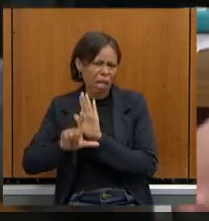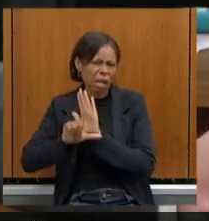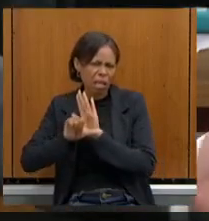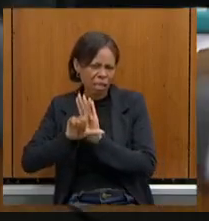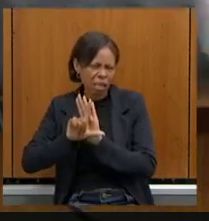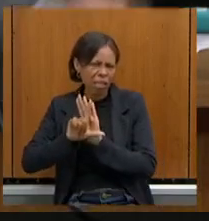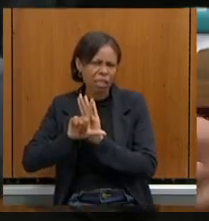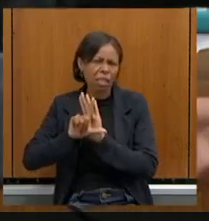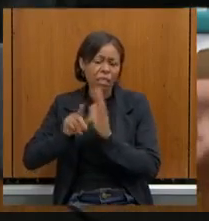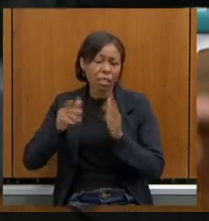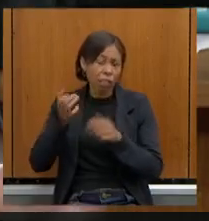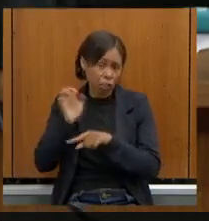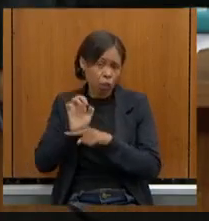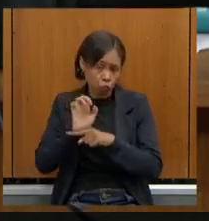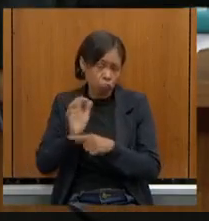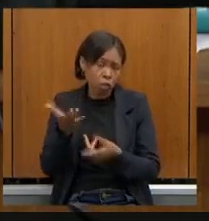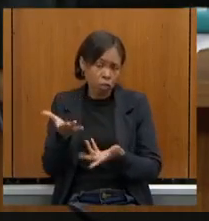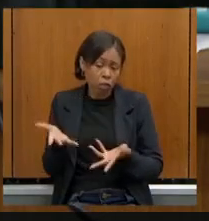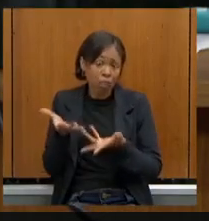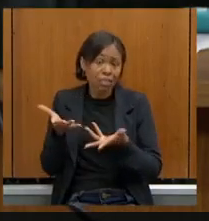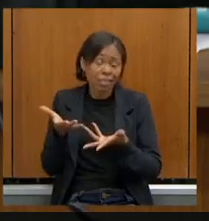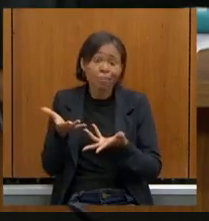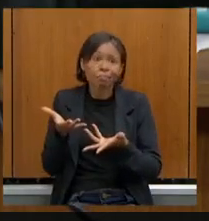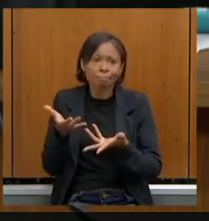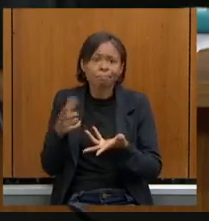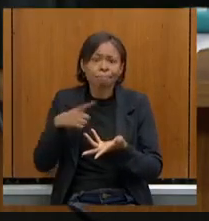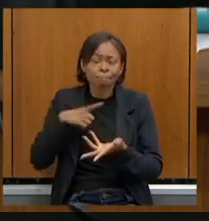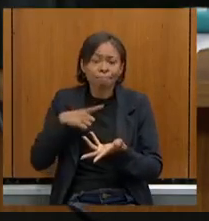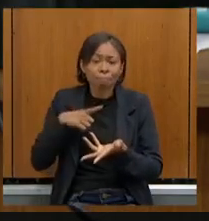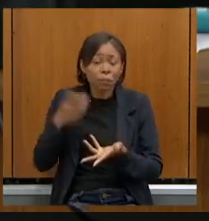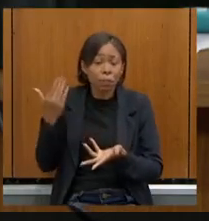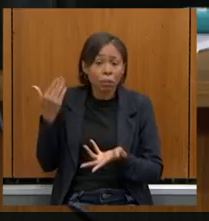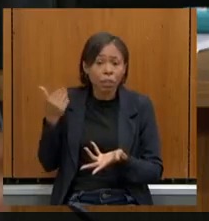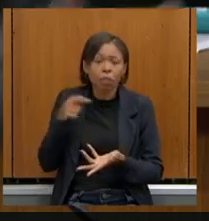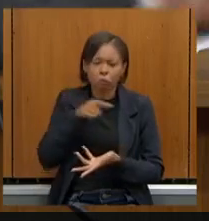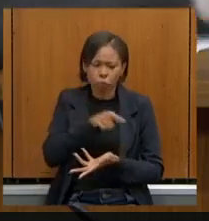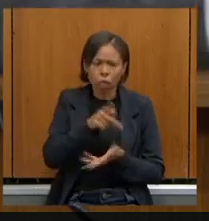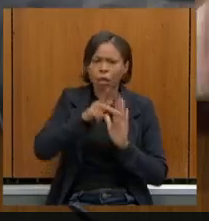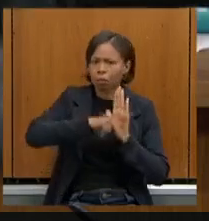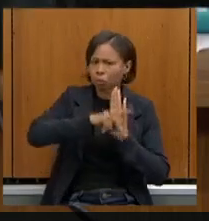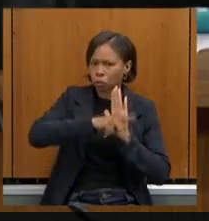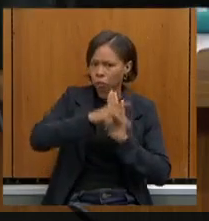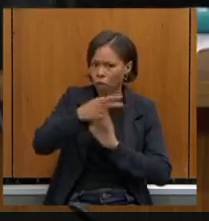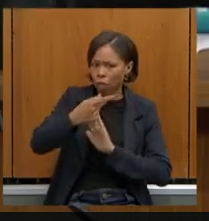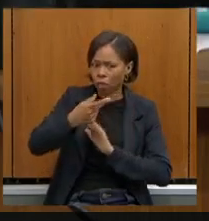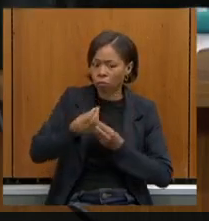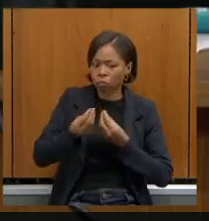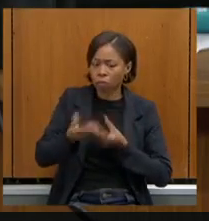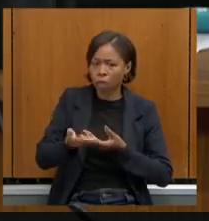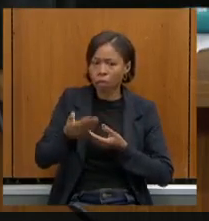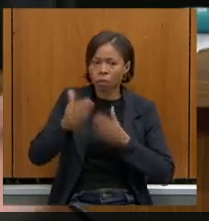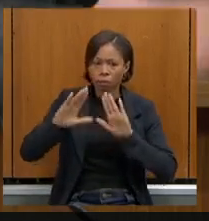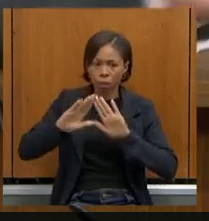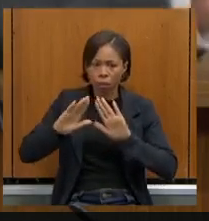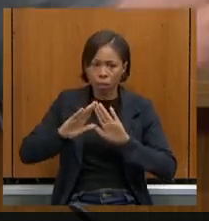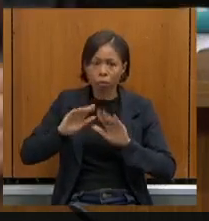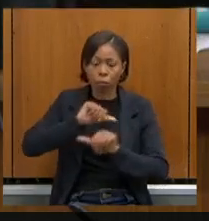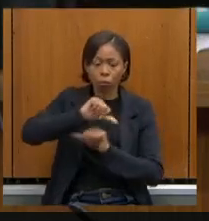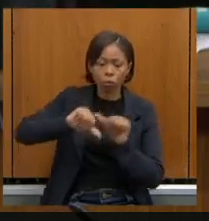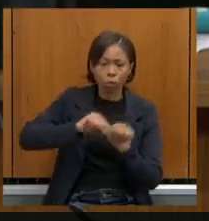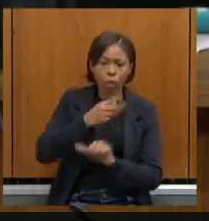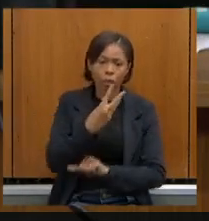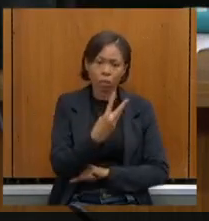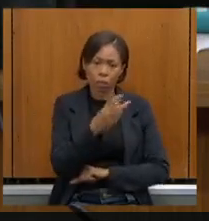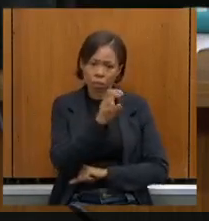e eu tenho certeza que esse projeto que você está enviando para casa, com essa reestruturação, mudando os 35%, que é um desejo, não